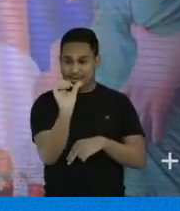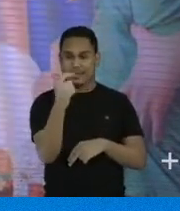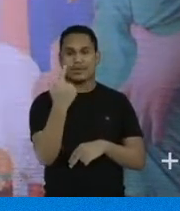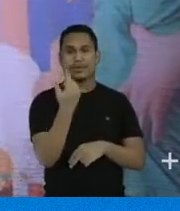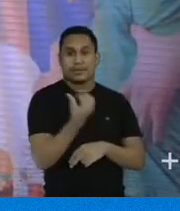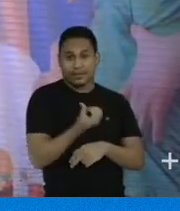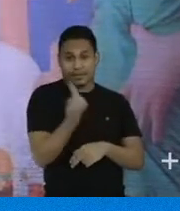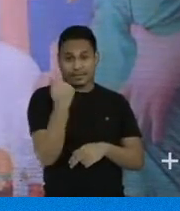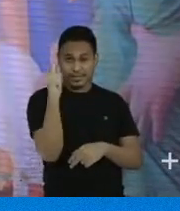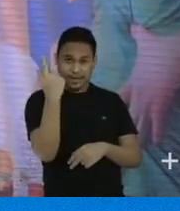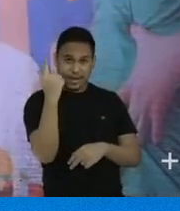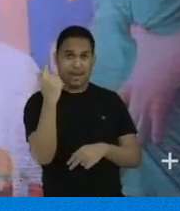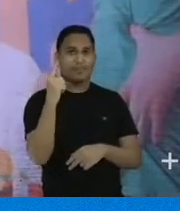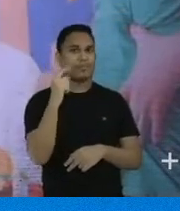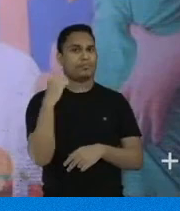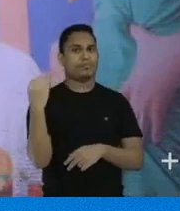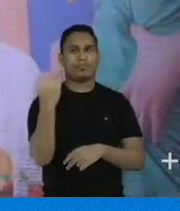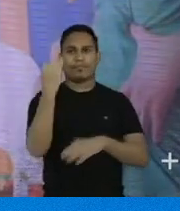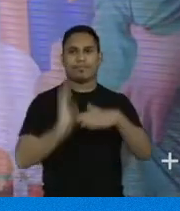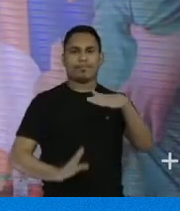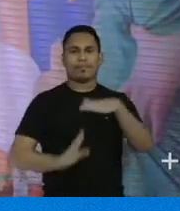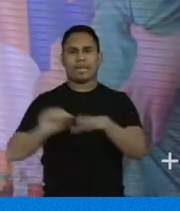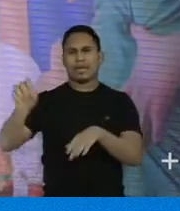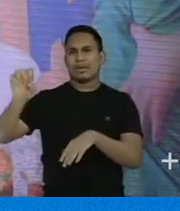acrescentar um sal extra nos alimentos,